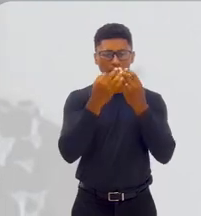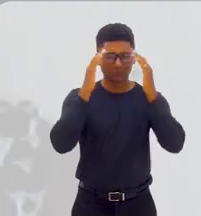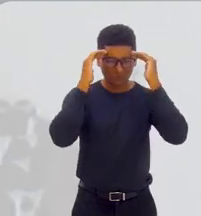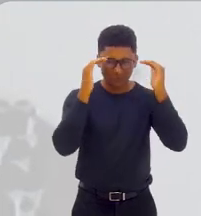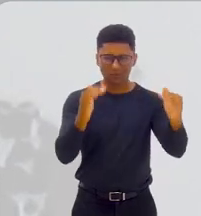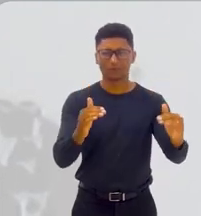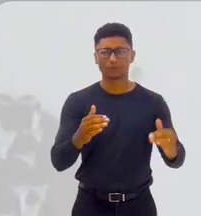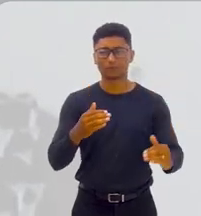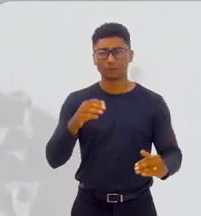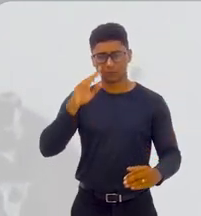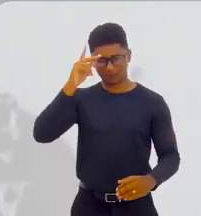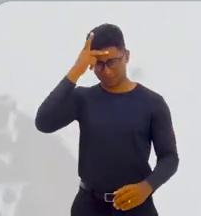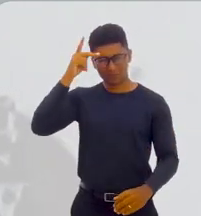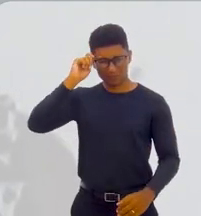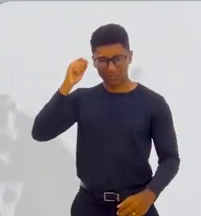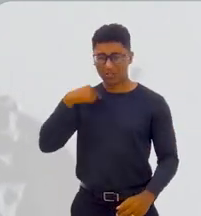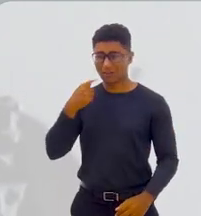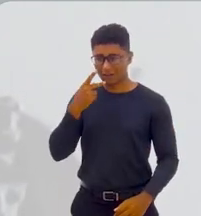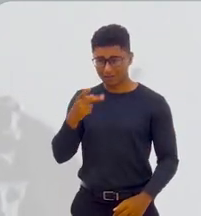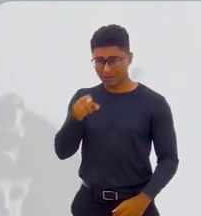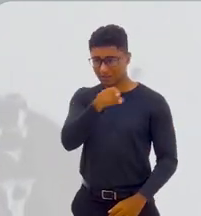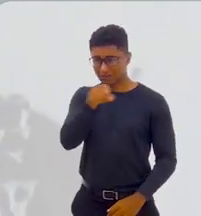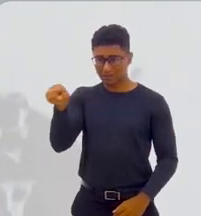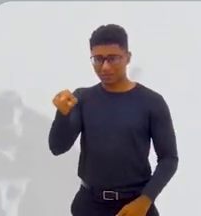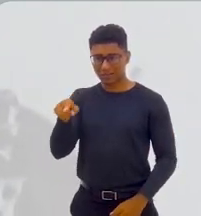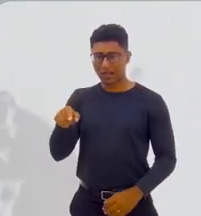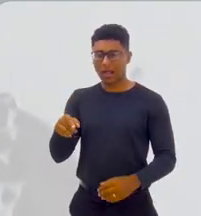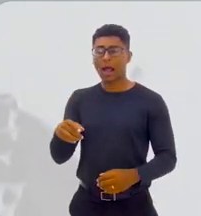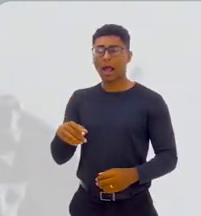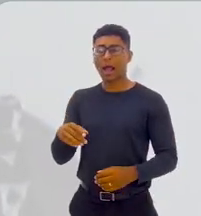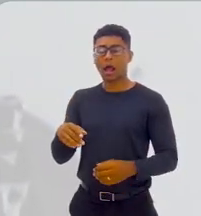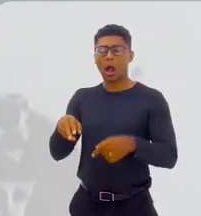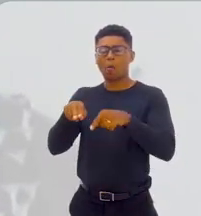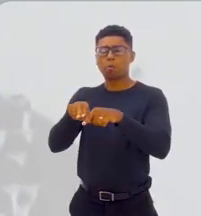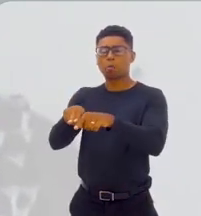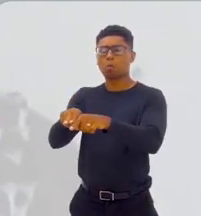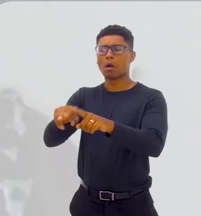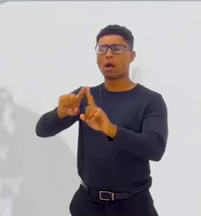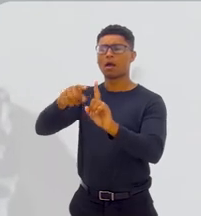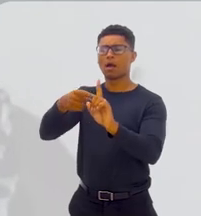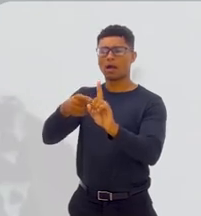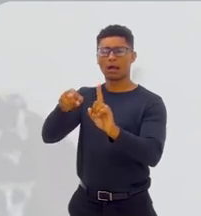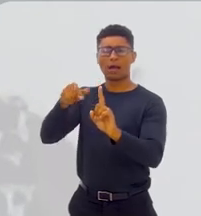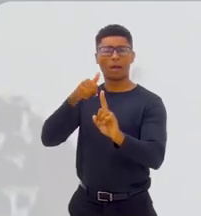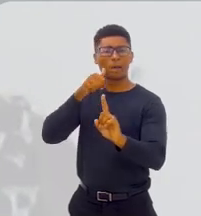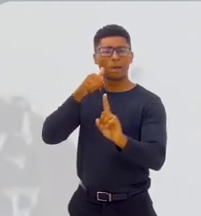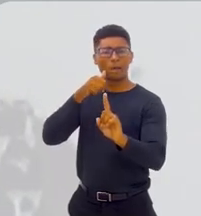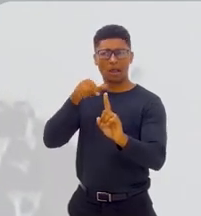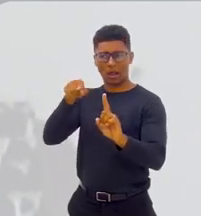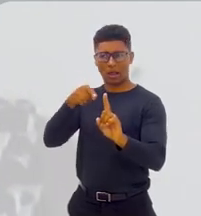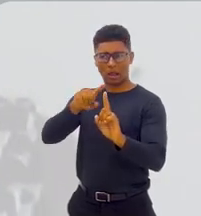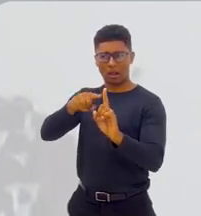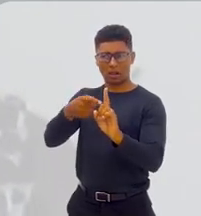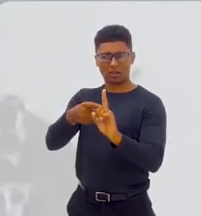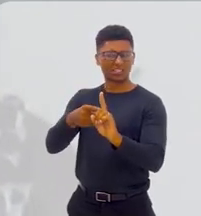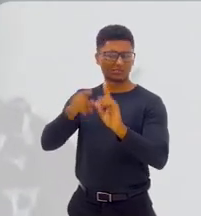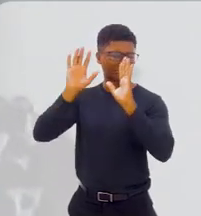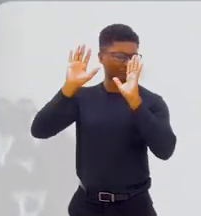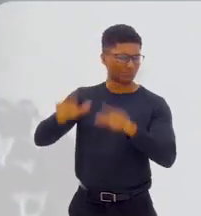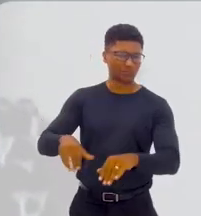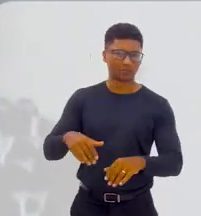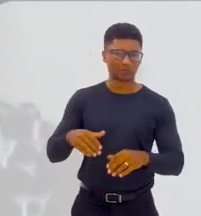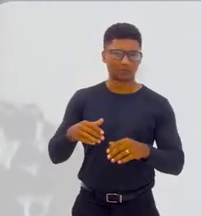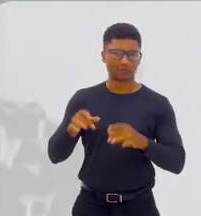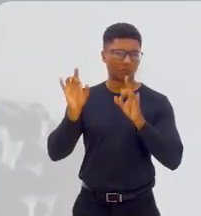famílias. Eu falo para os pretos: não façam filhos e larguem a sua mulher. Cuide das suas famílias, cuide dos seus filhos, porque